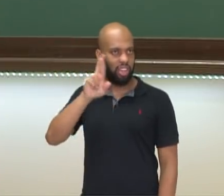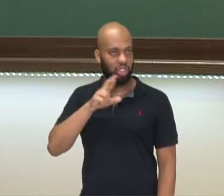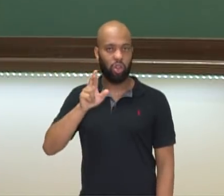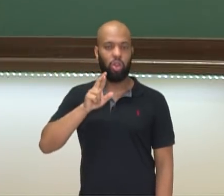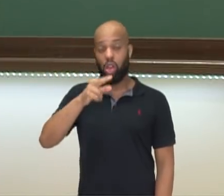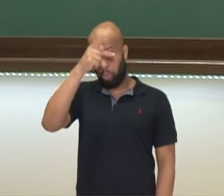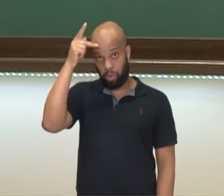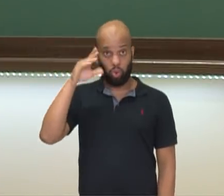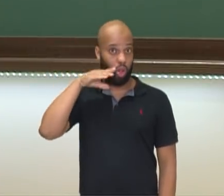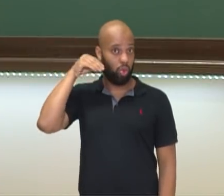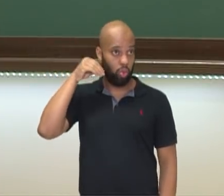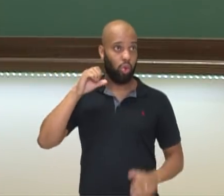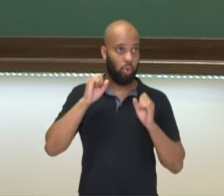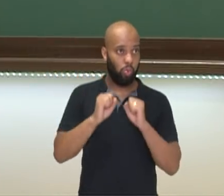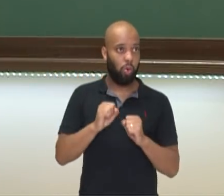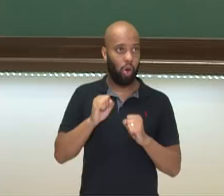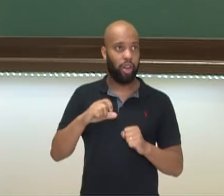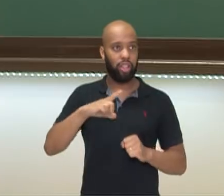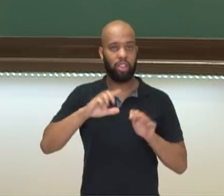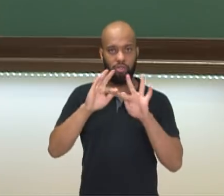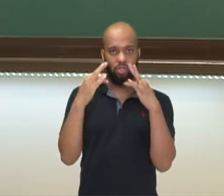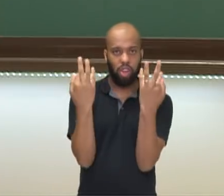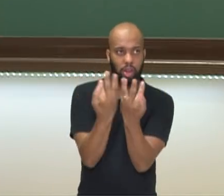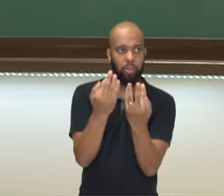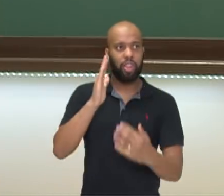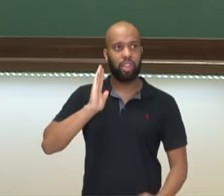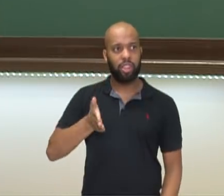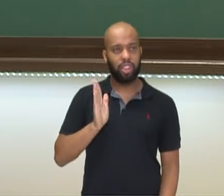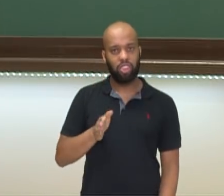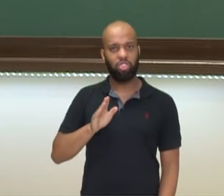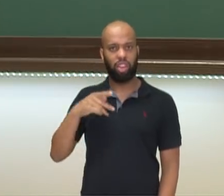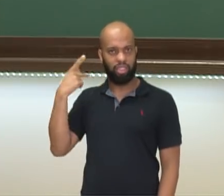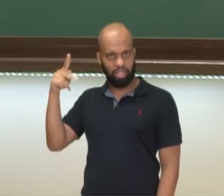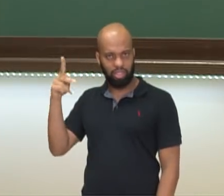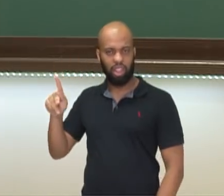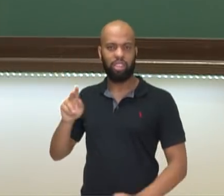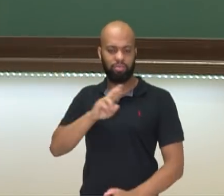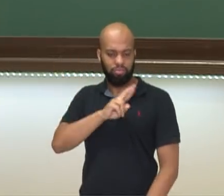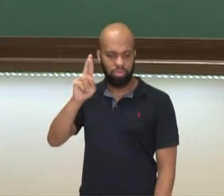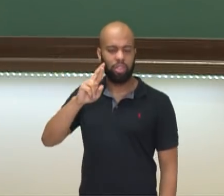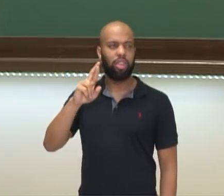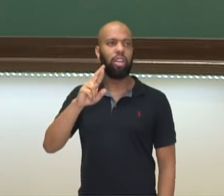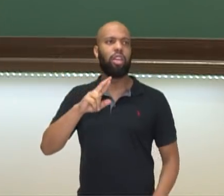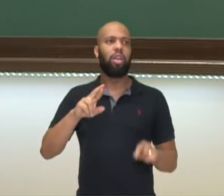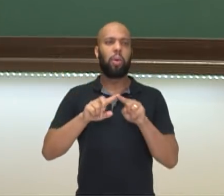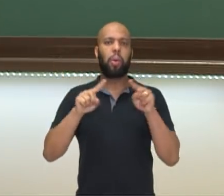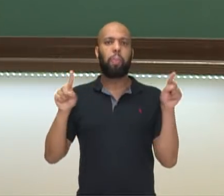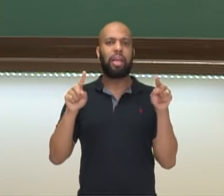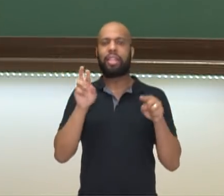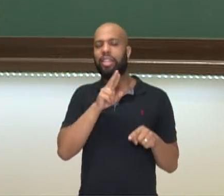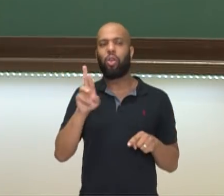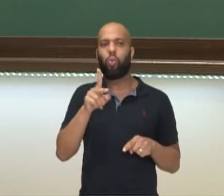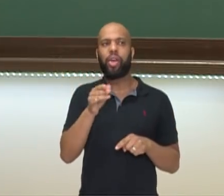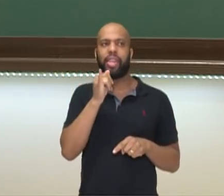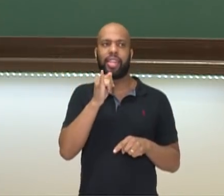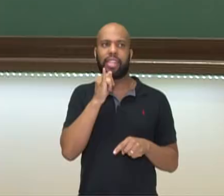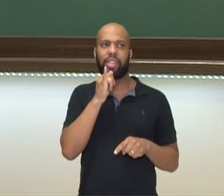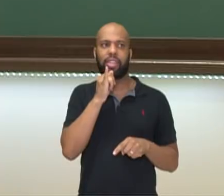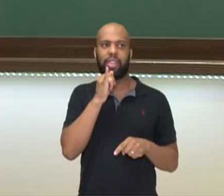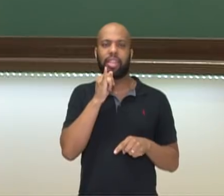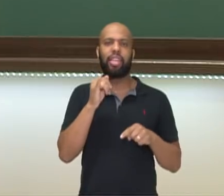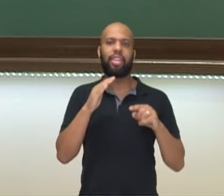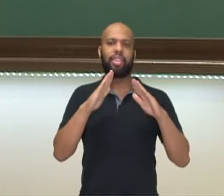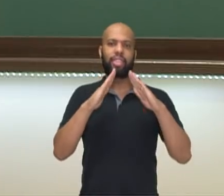enfim, pode acontecer com alguém que já é de família candomblecista ser maior, mas não é como, por exemplo, na